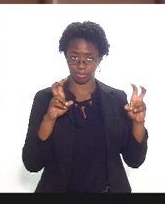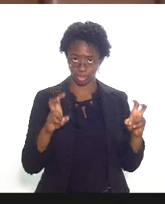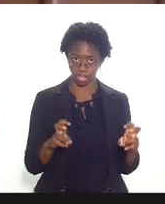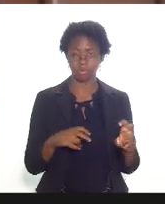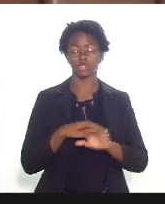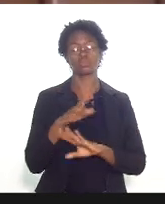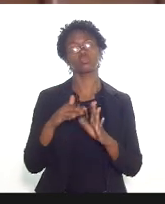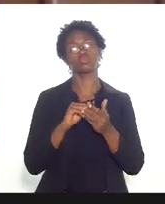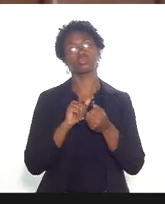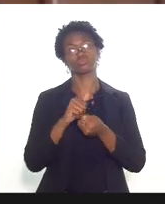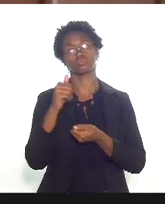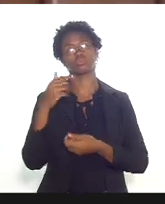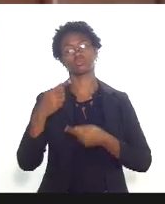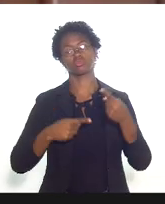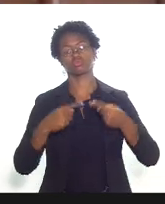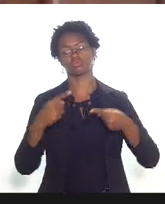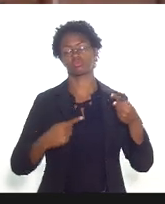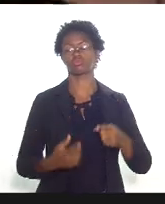salarial.